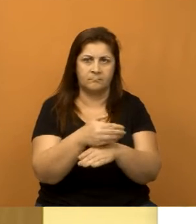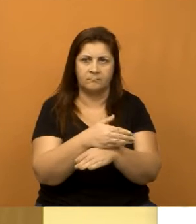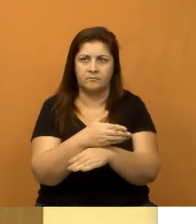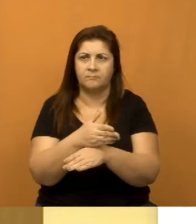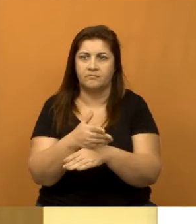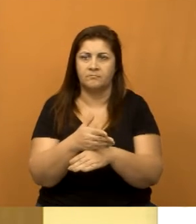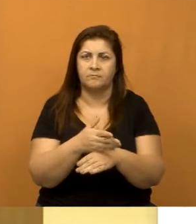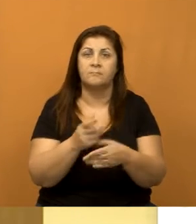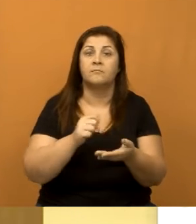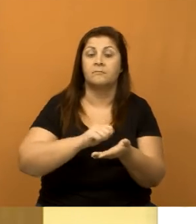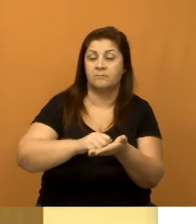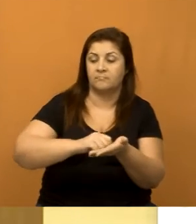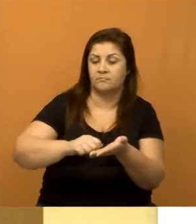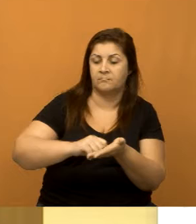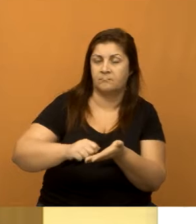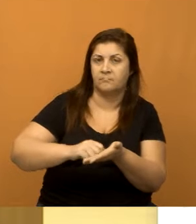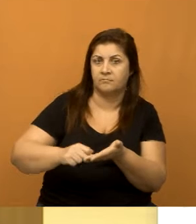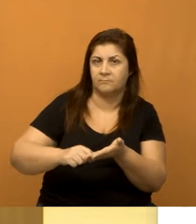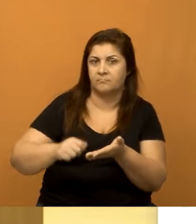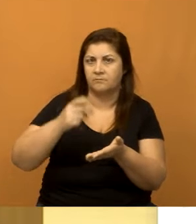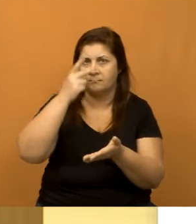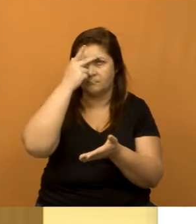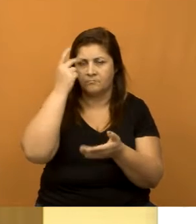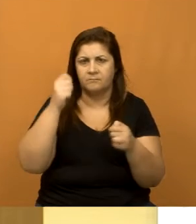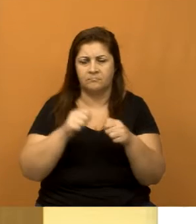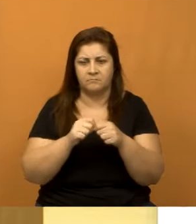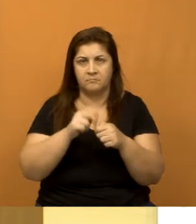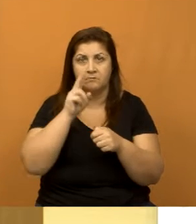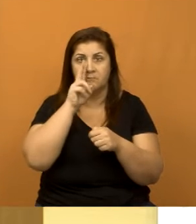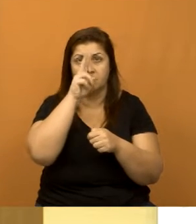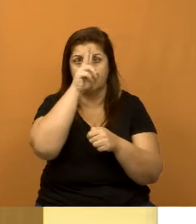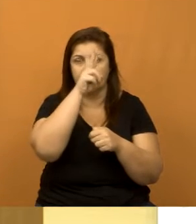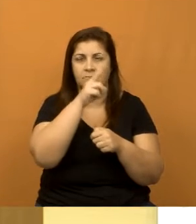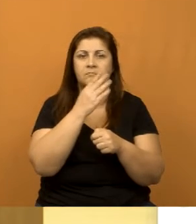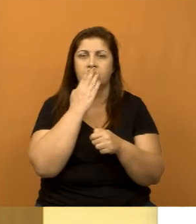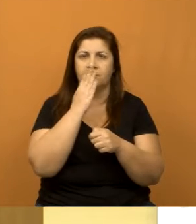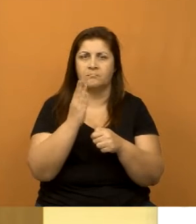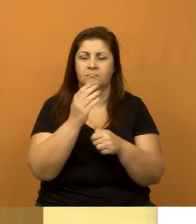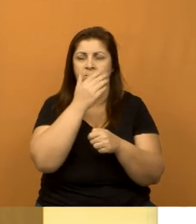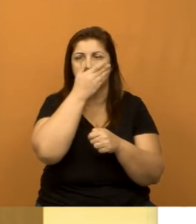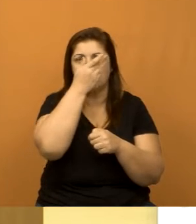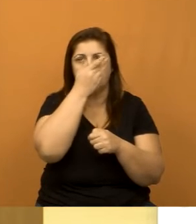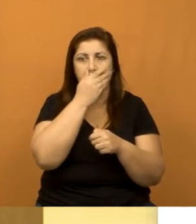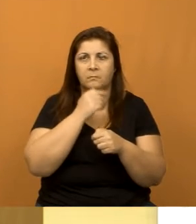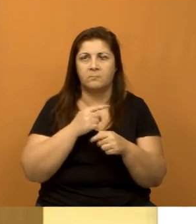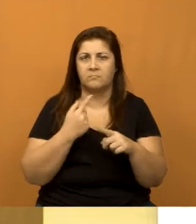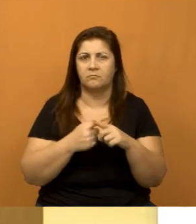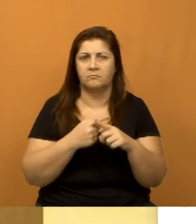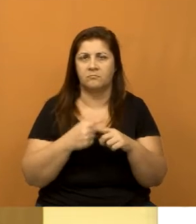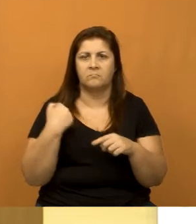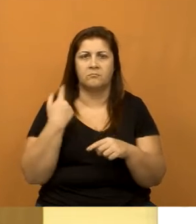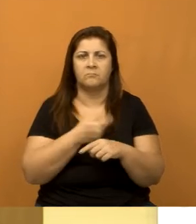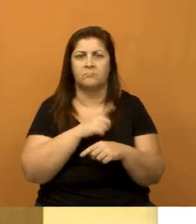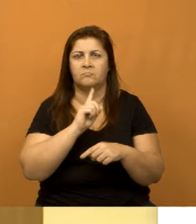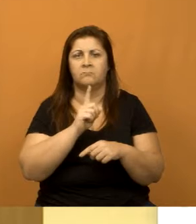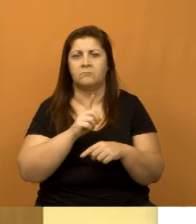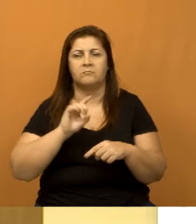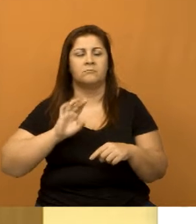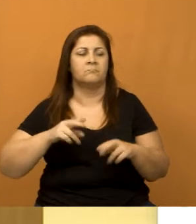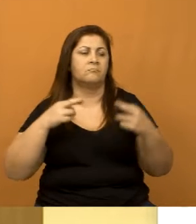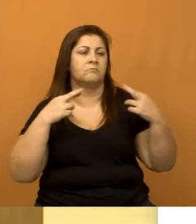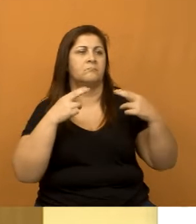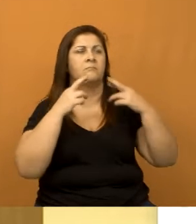lá para pegar a assinatura dos moradores e fortalecer esse pedido. Até porque a oposição não é só para criticar, mas também é para